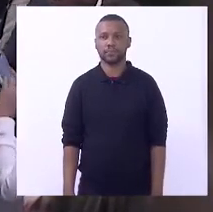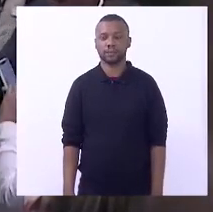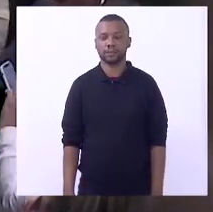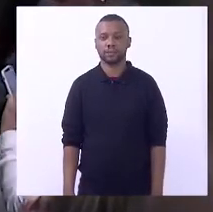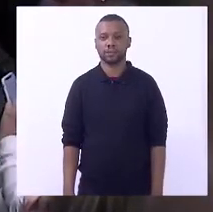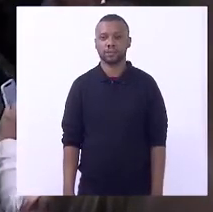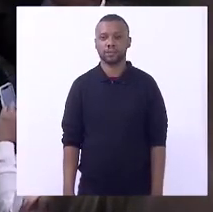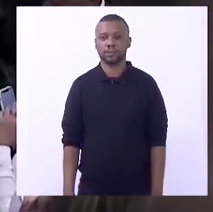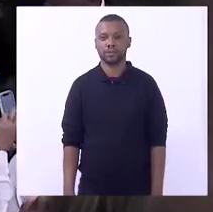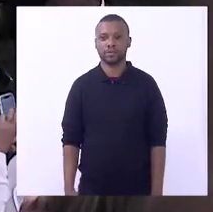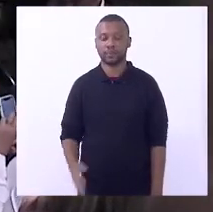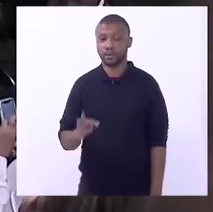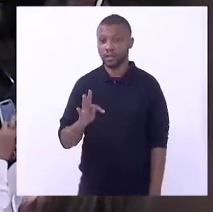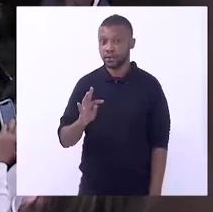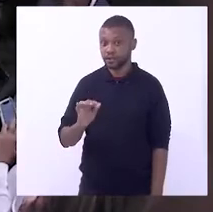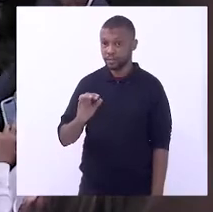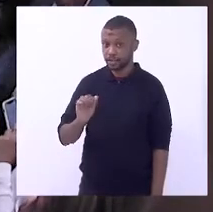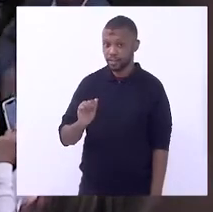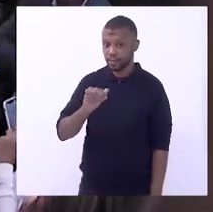Tia Ju.